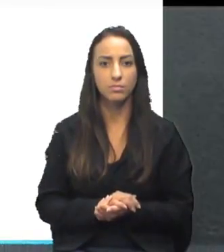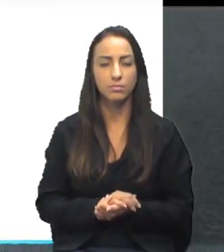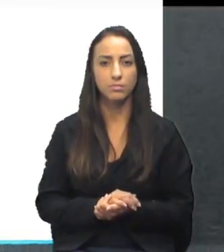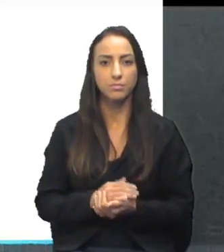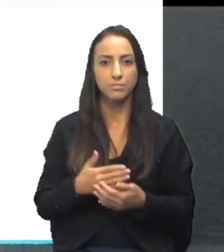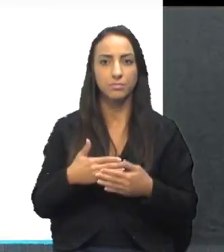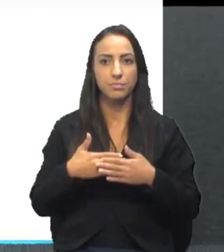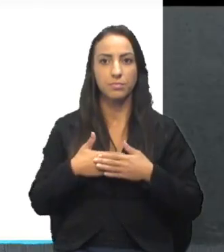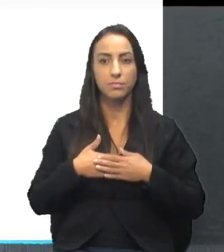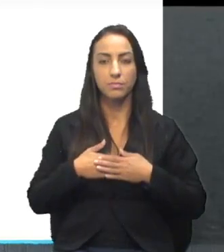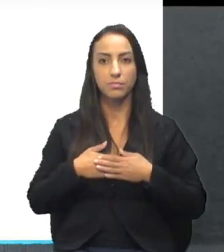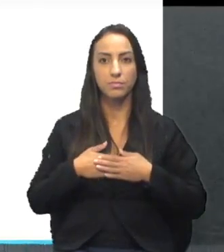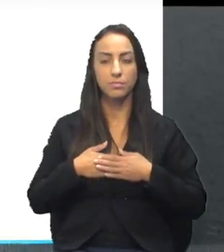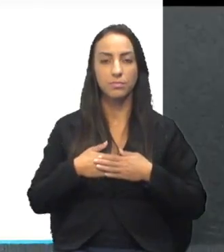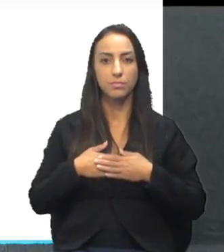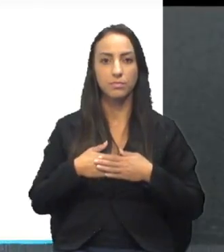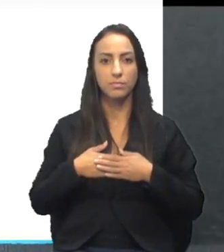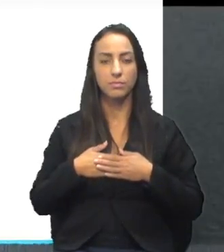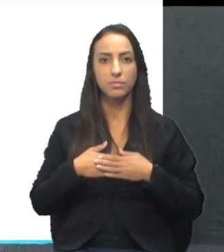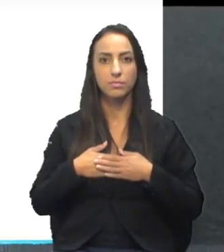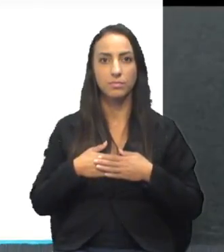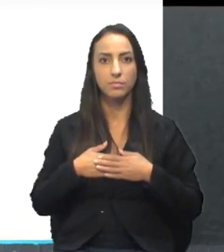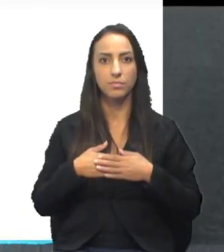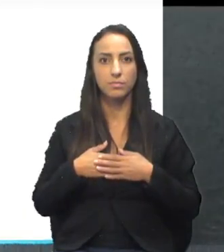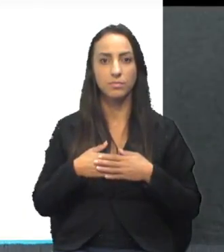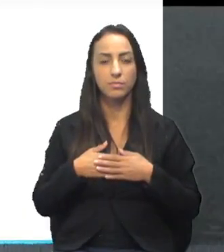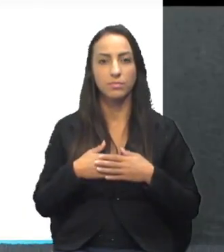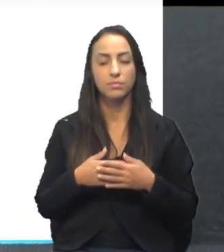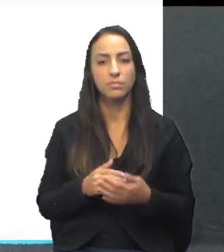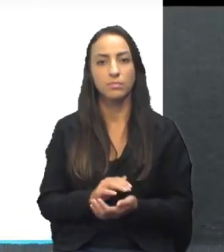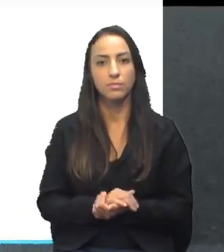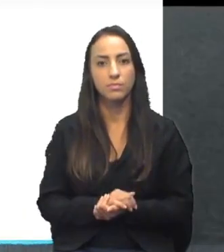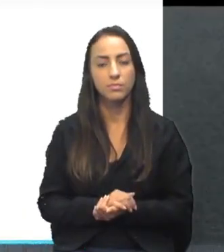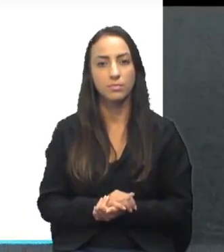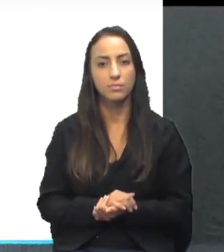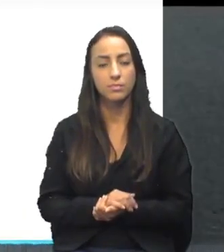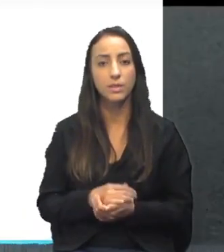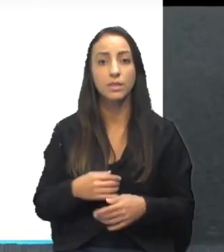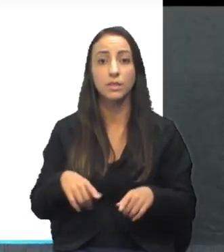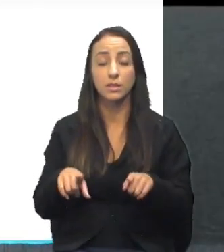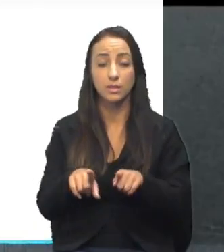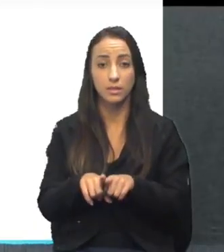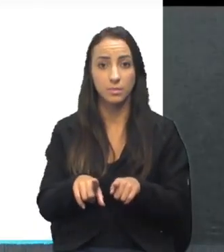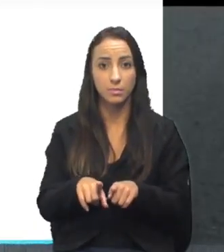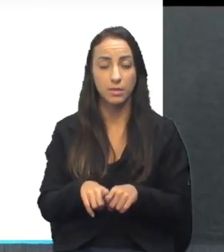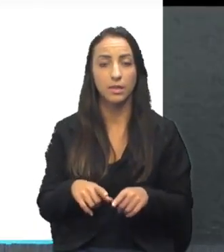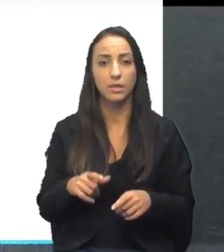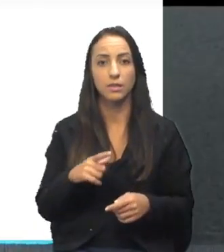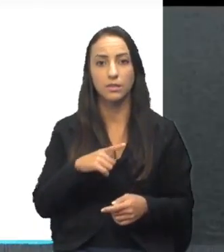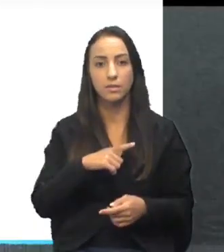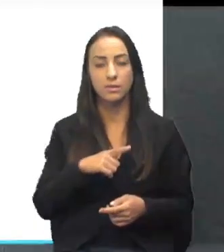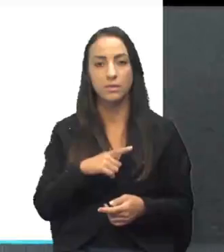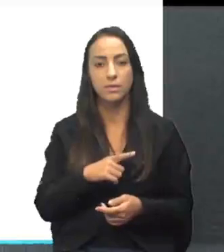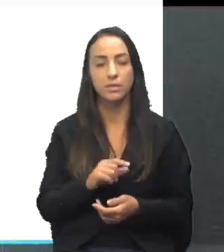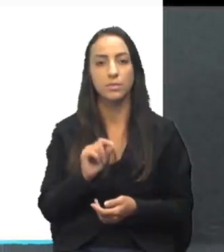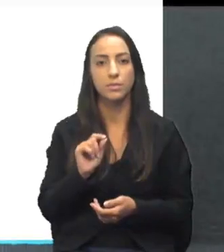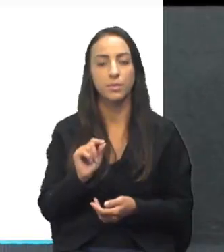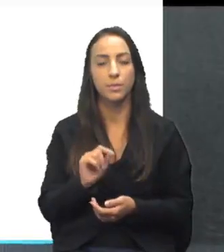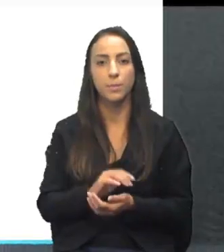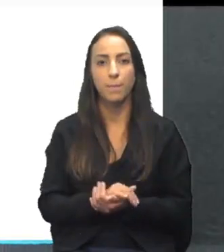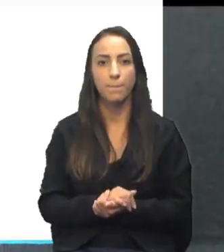estão dispostas acima do tórax do paciente. Além dessa medida, dessa posição